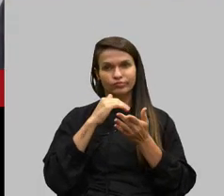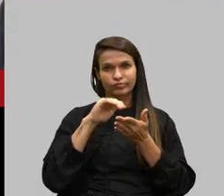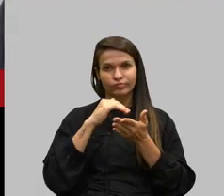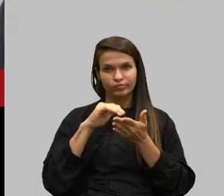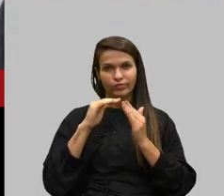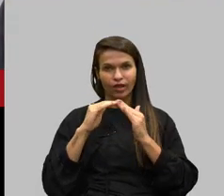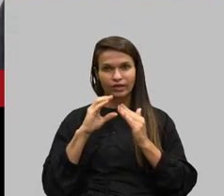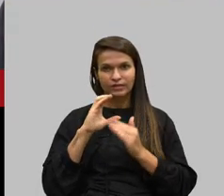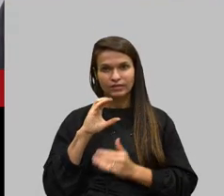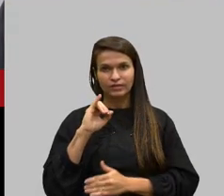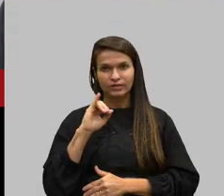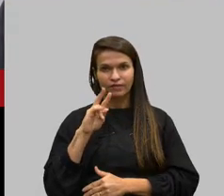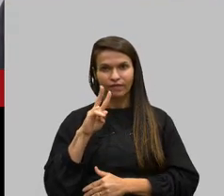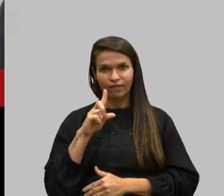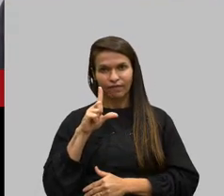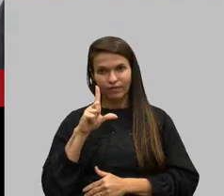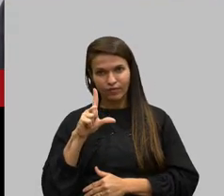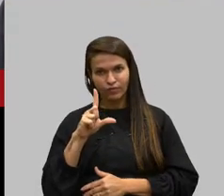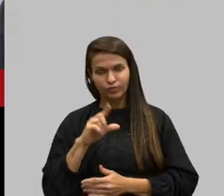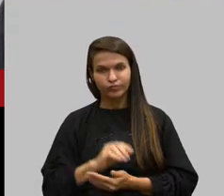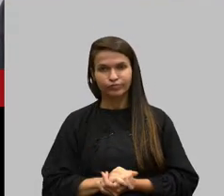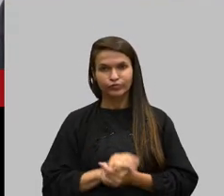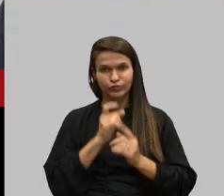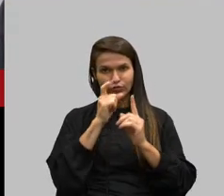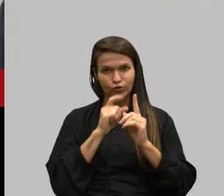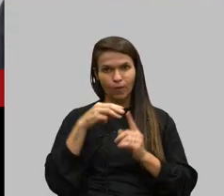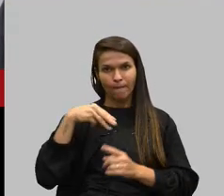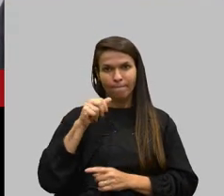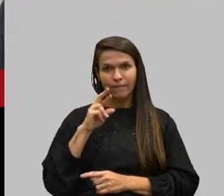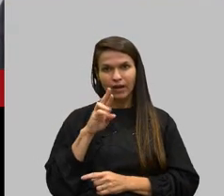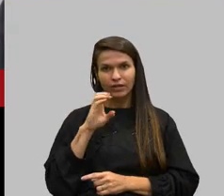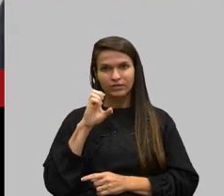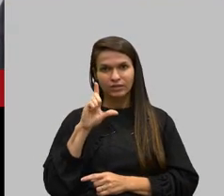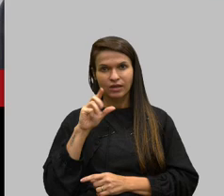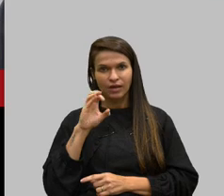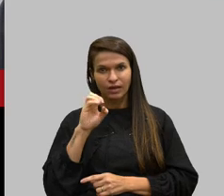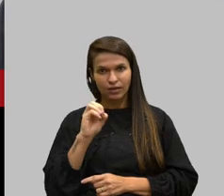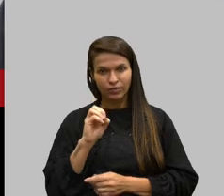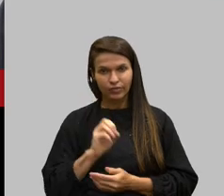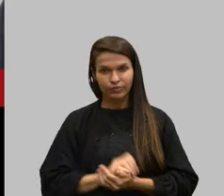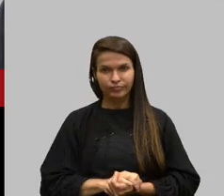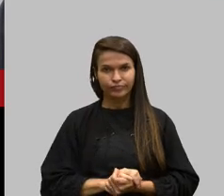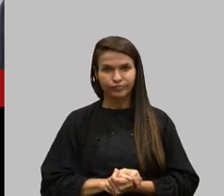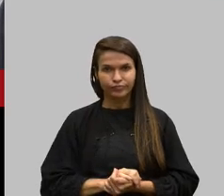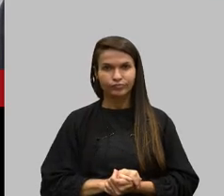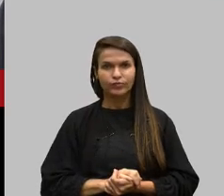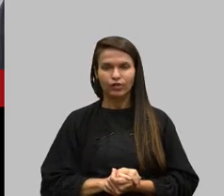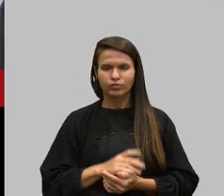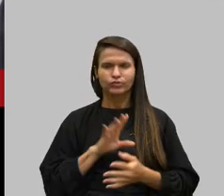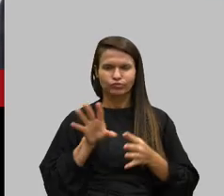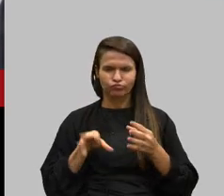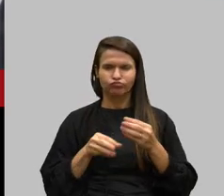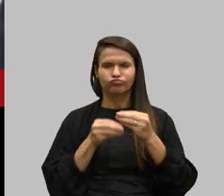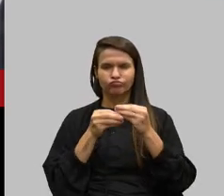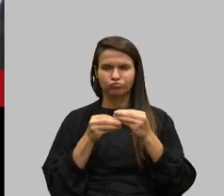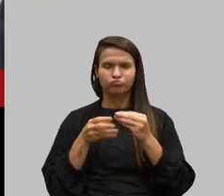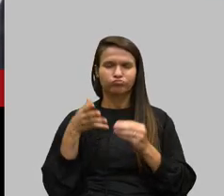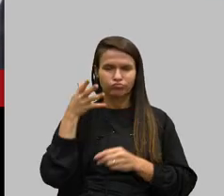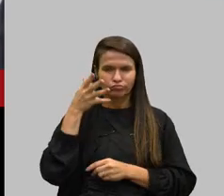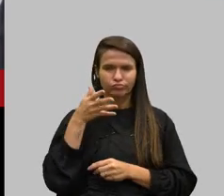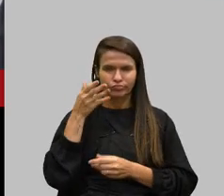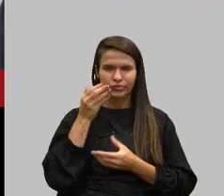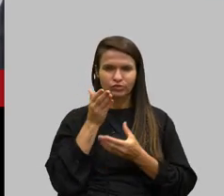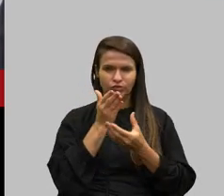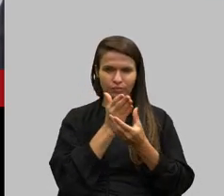eh se Marcelo aro eh nas no nas suas atribuições em sua pasta